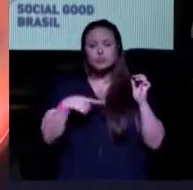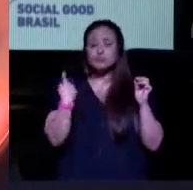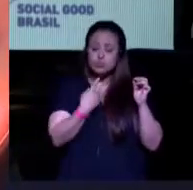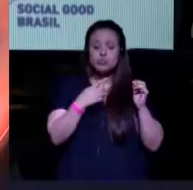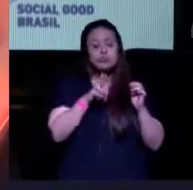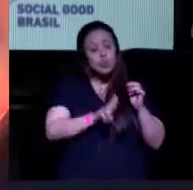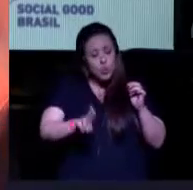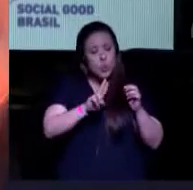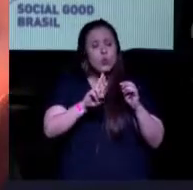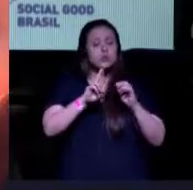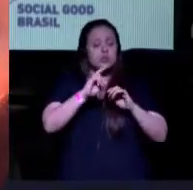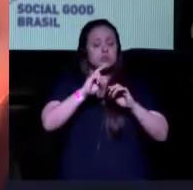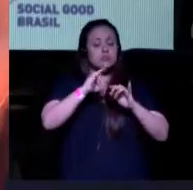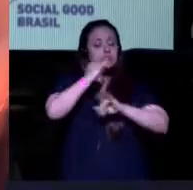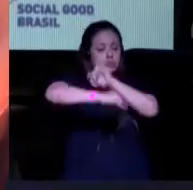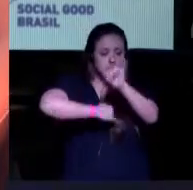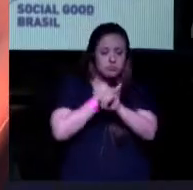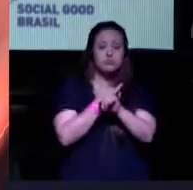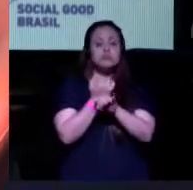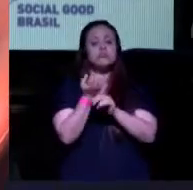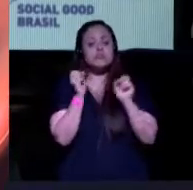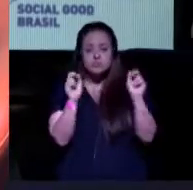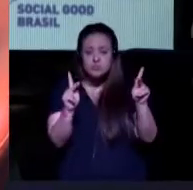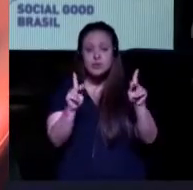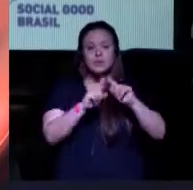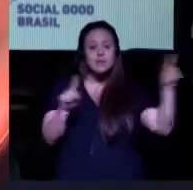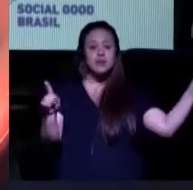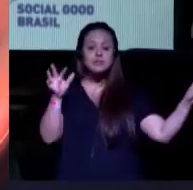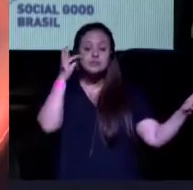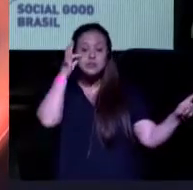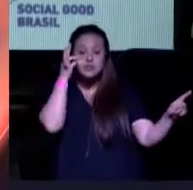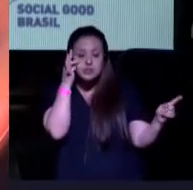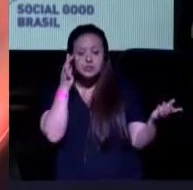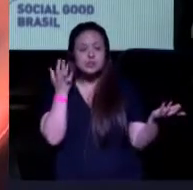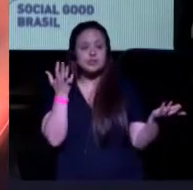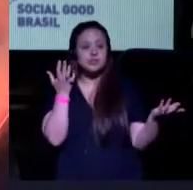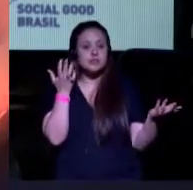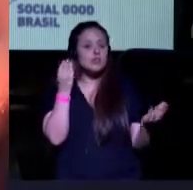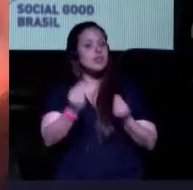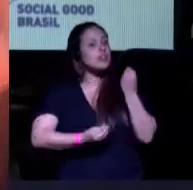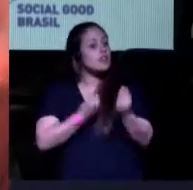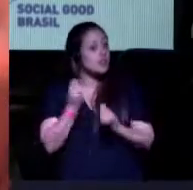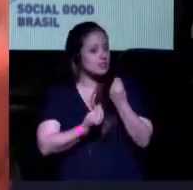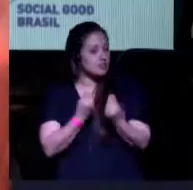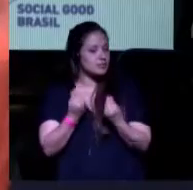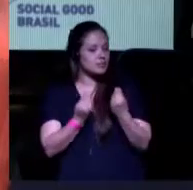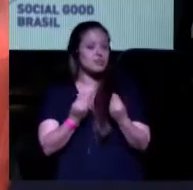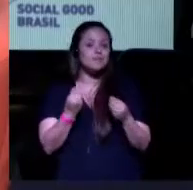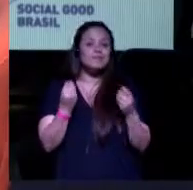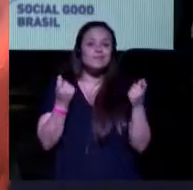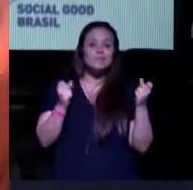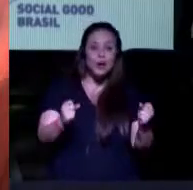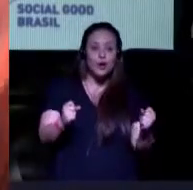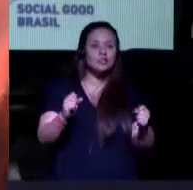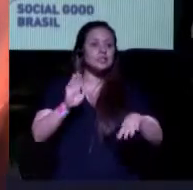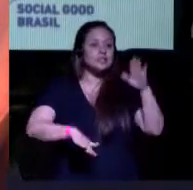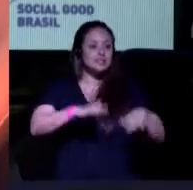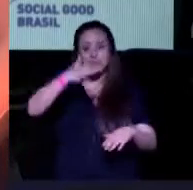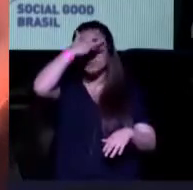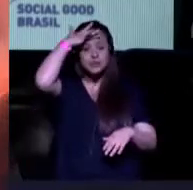que essas conversas podem acontecer com pessoas que não são é como a gente que não acredita nas mesmas coisas que a gente